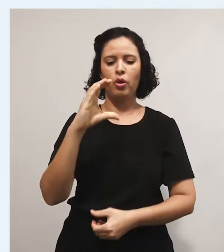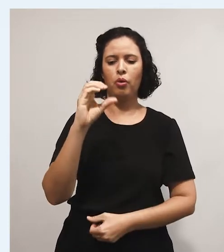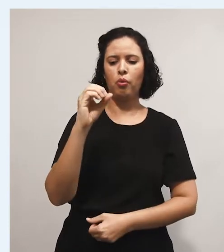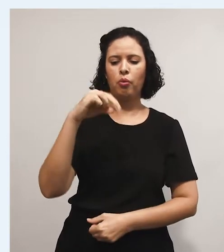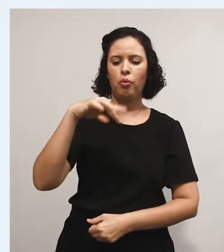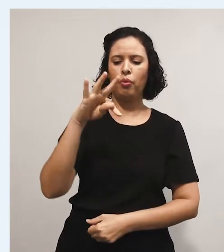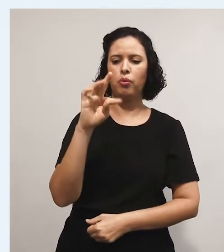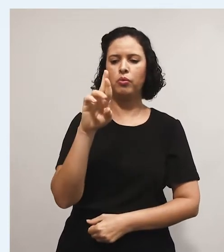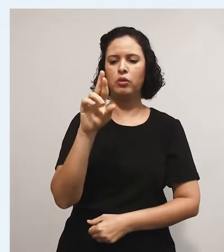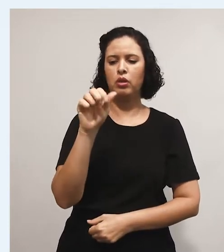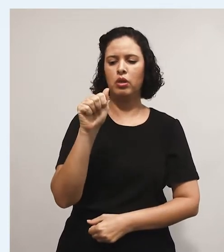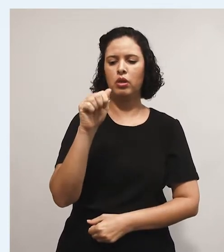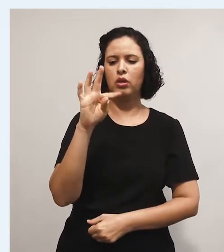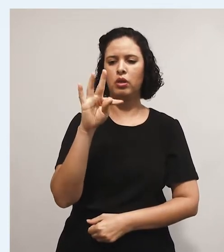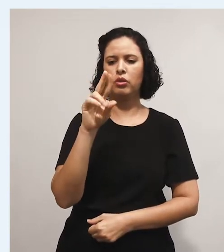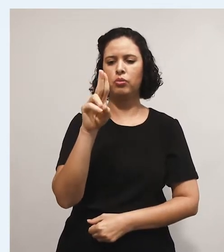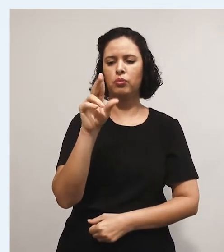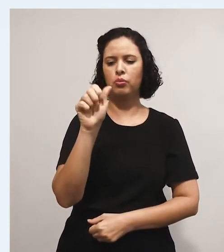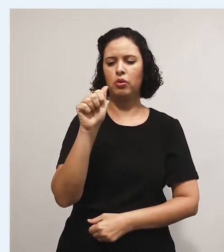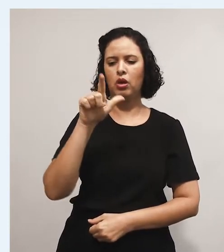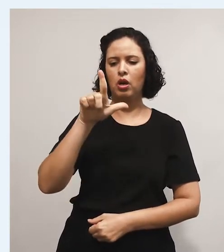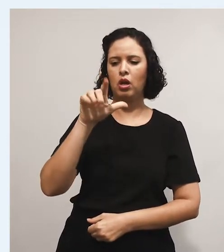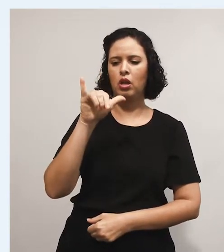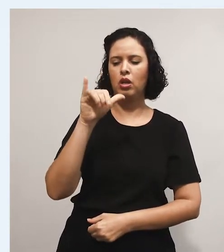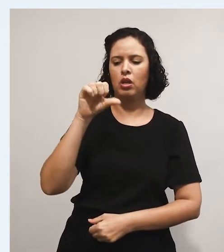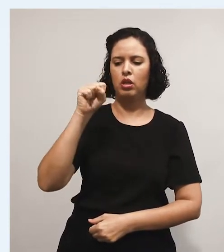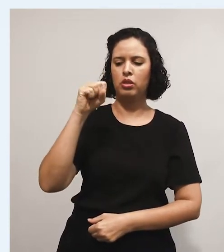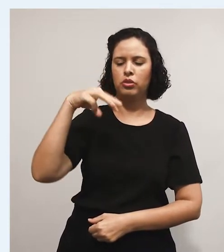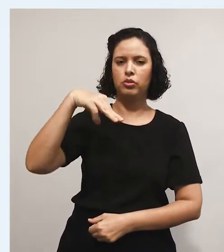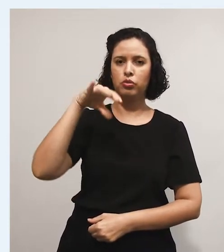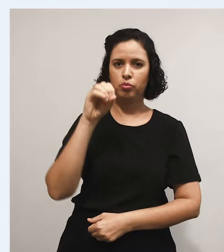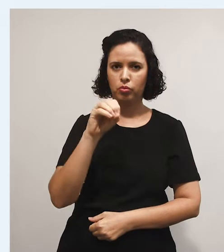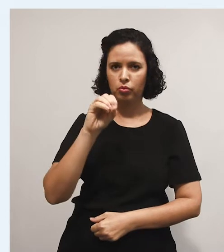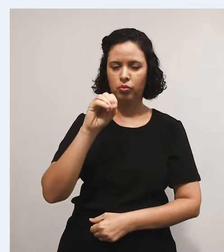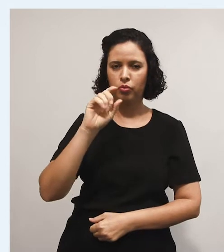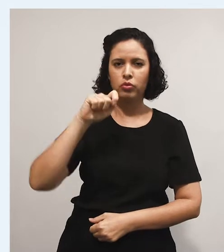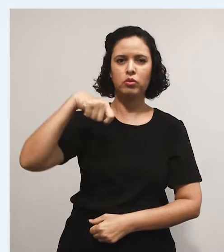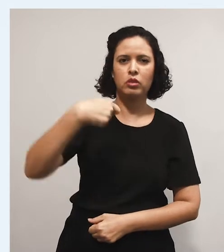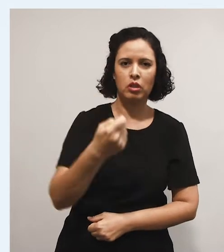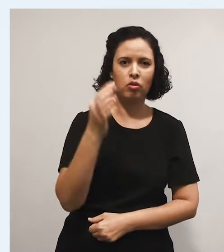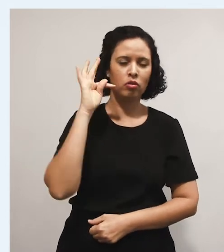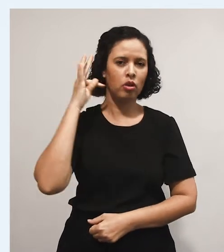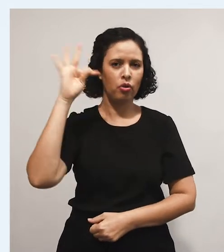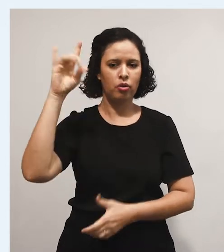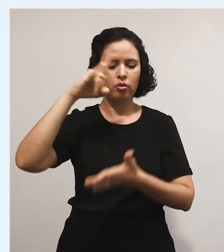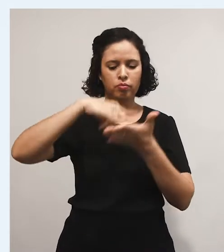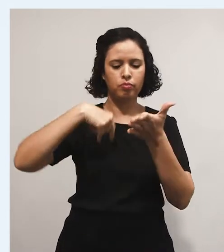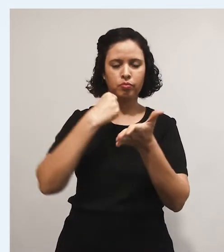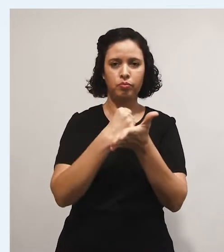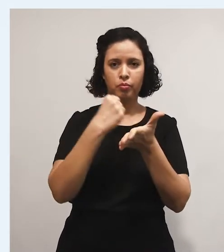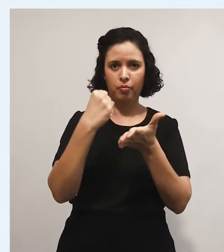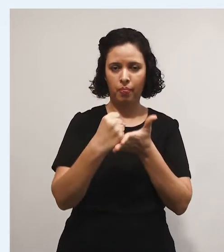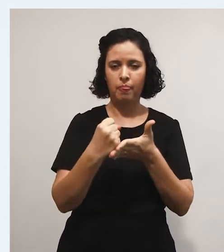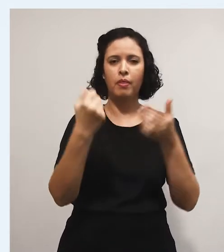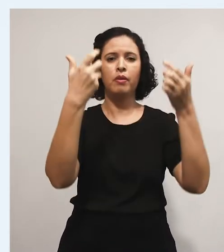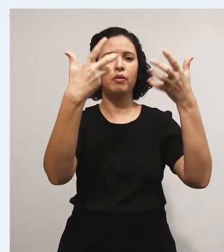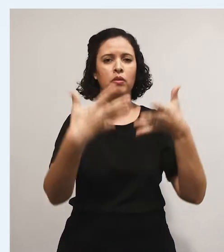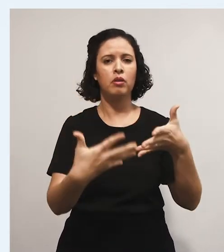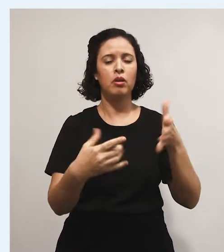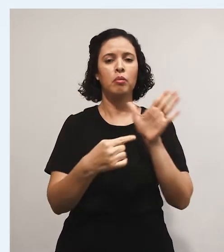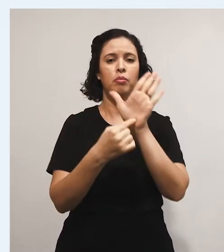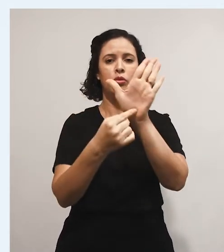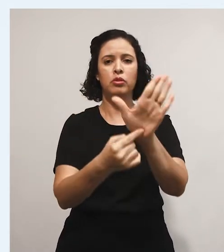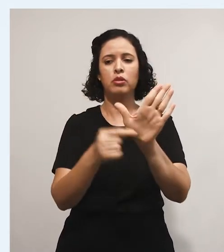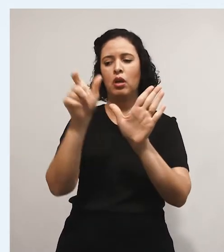isso? Nós vamos abordar esse aspecto, nós vamos trazer os autores que contemplam essa dimensão